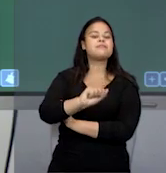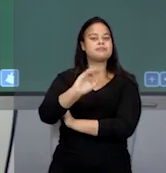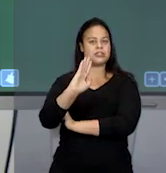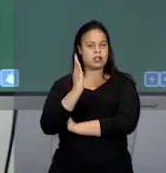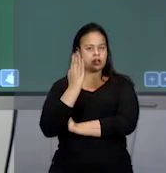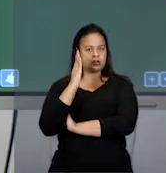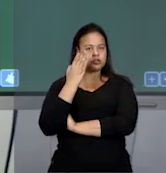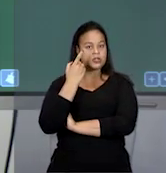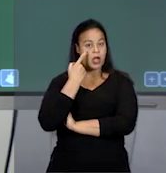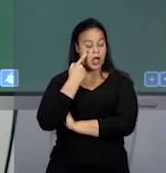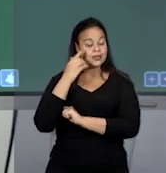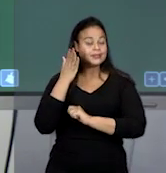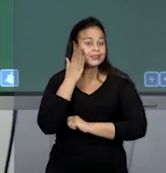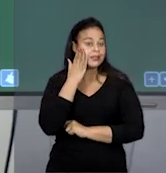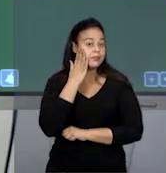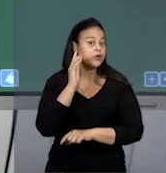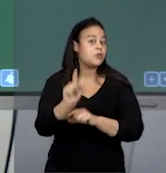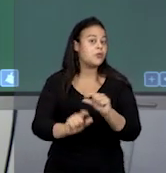Azão,